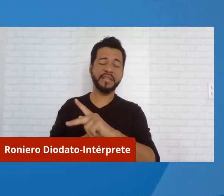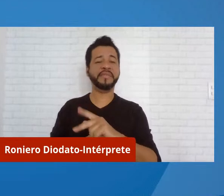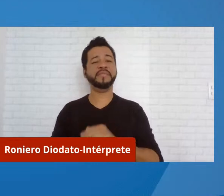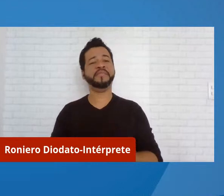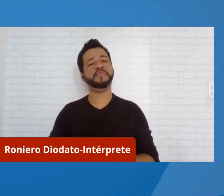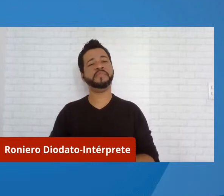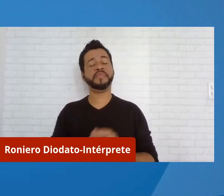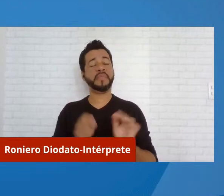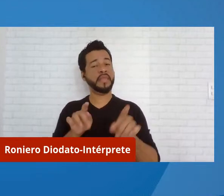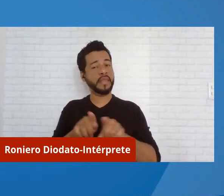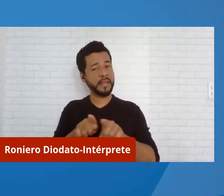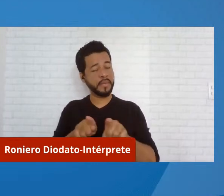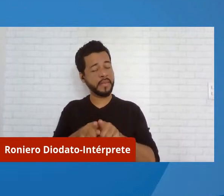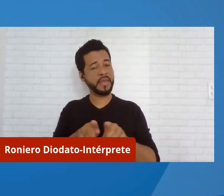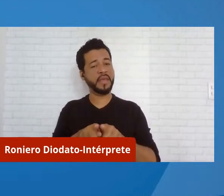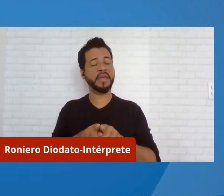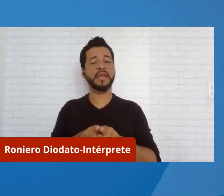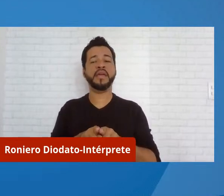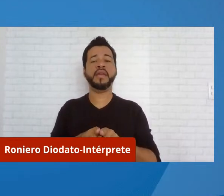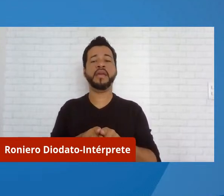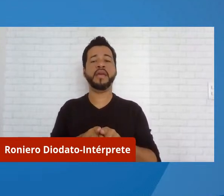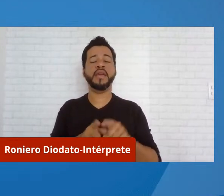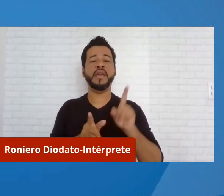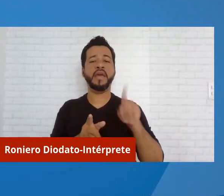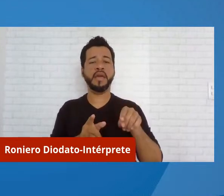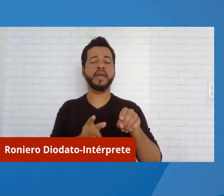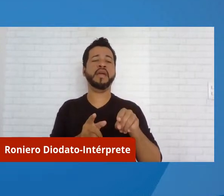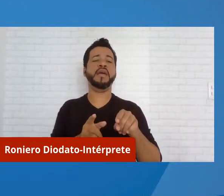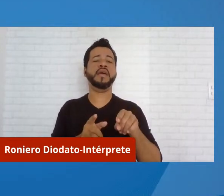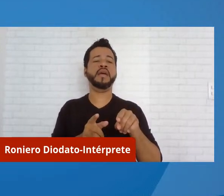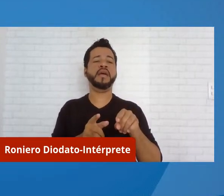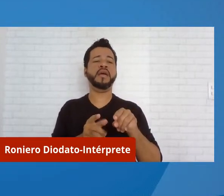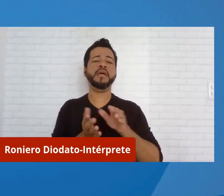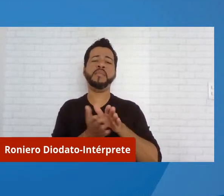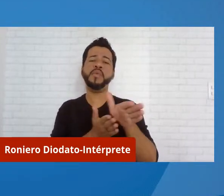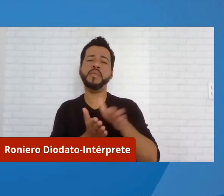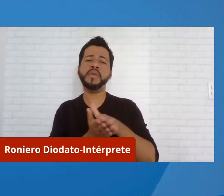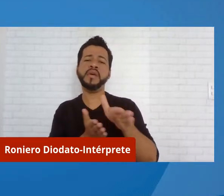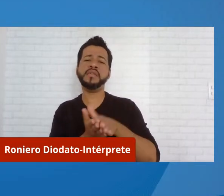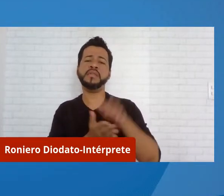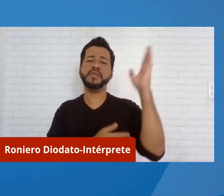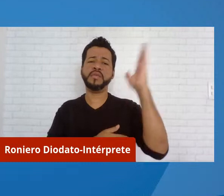Colabora também com várias publicações nacionais e estrangeiras,